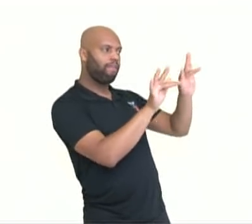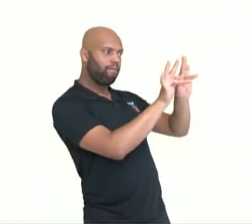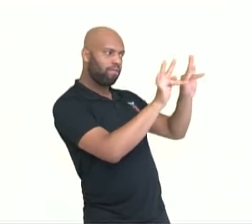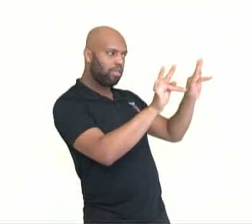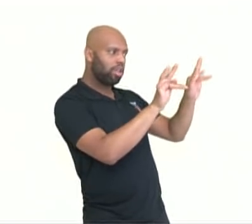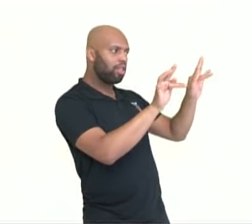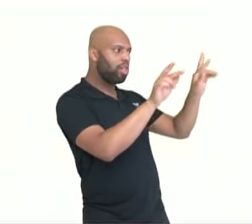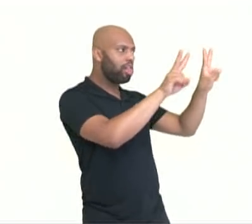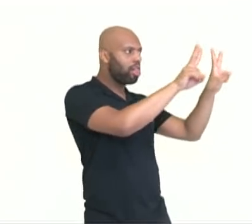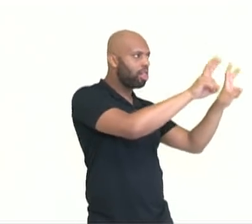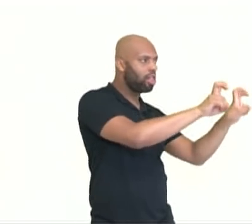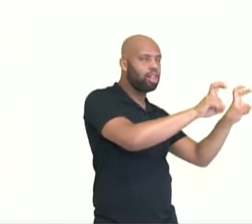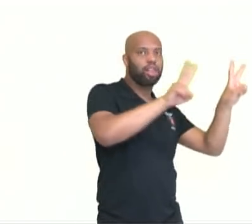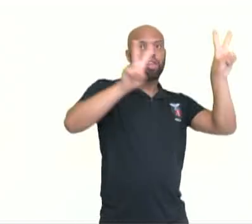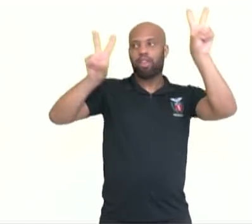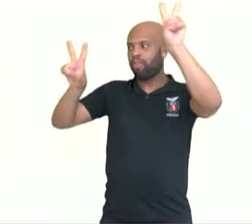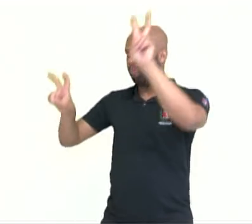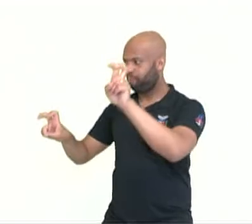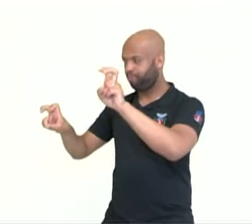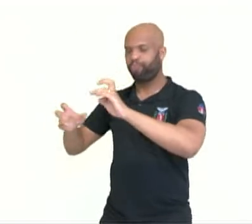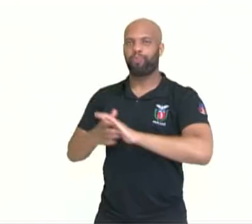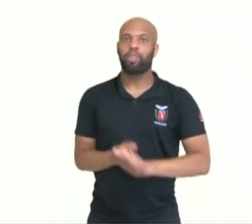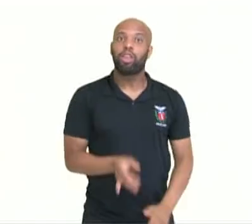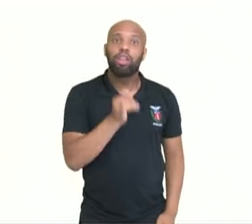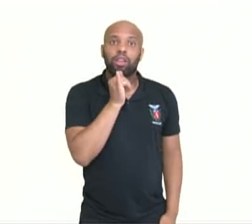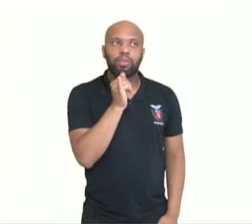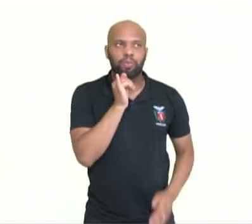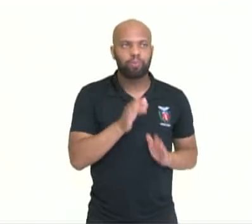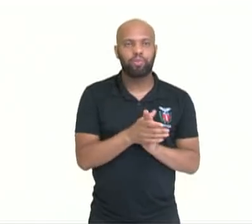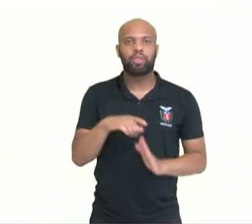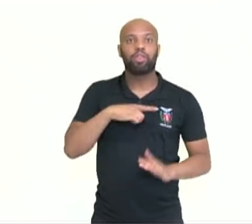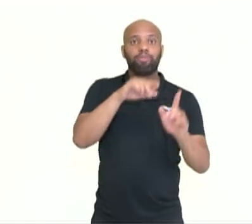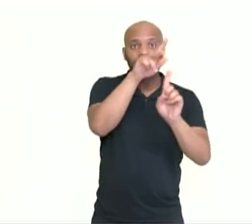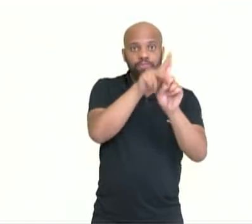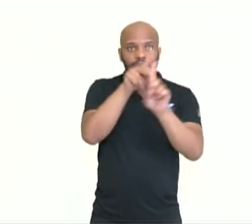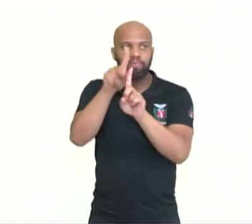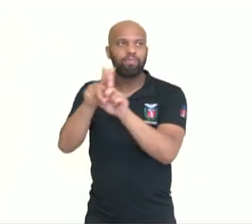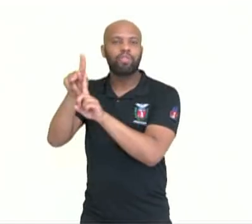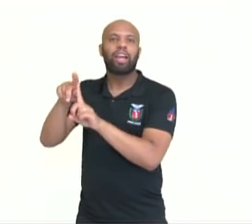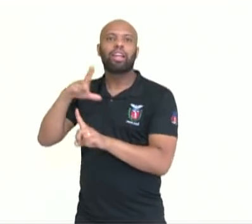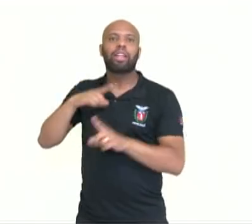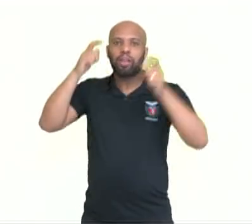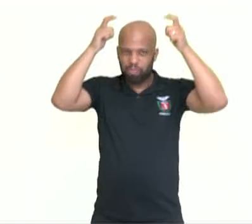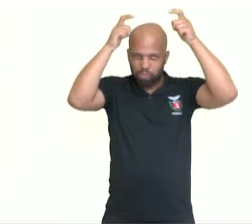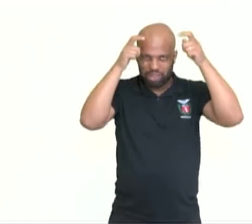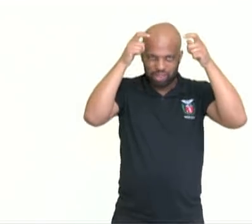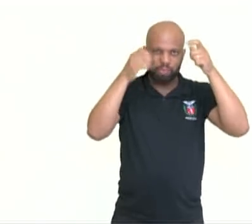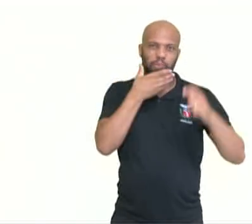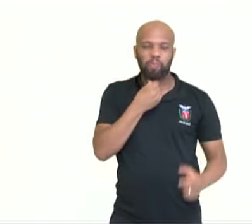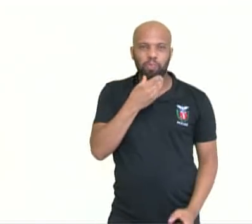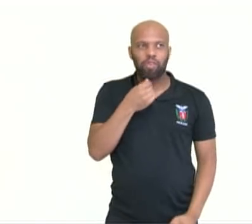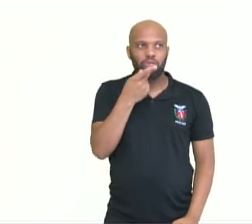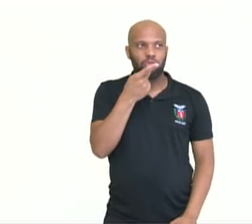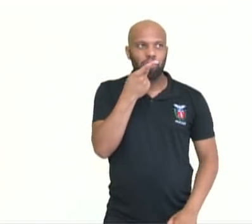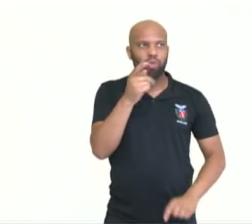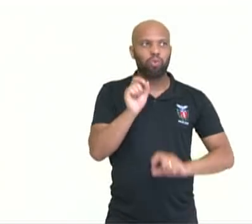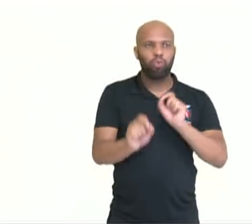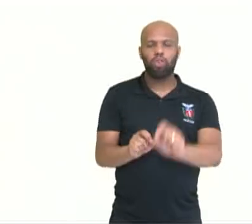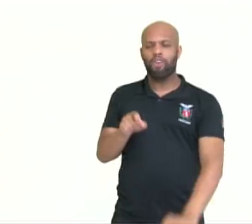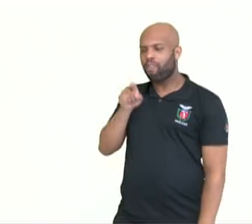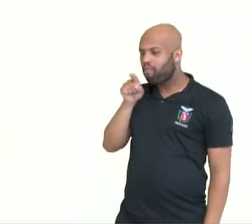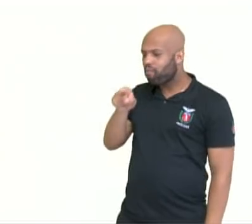precisa colocar aspas. Por exemplo, aqui o personagem, o Pequeno Príncipe, disse: tu te